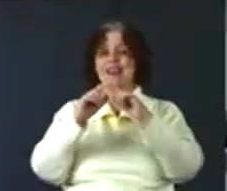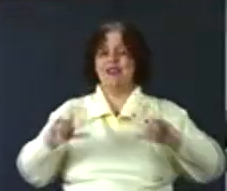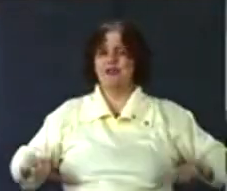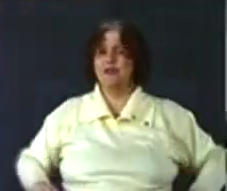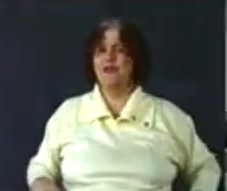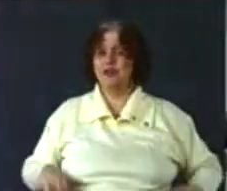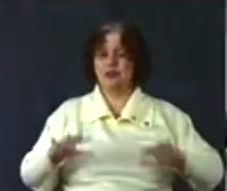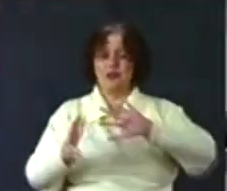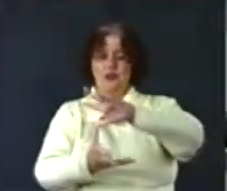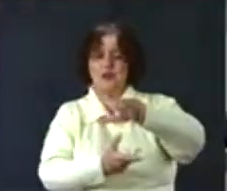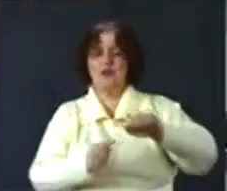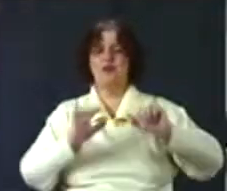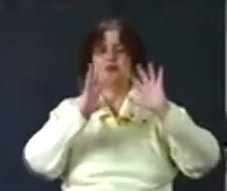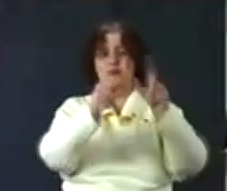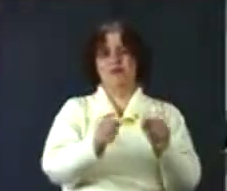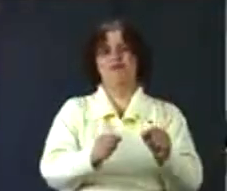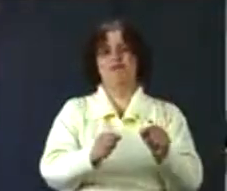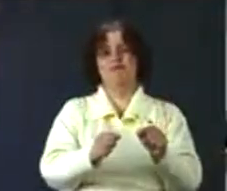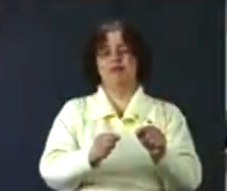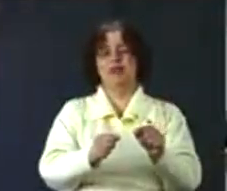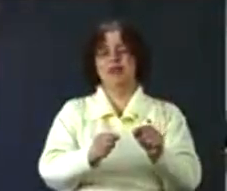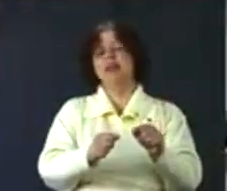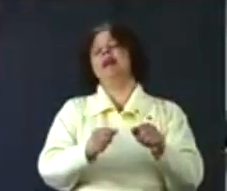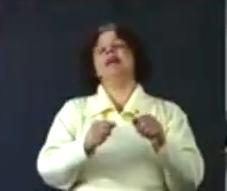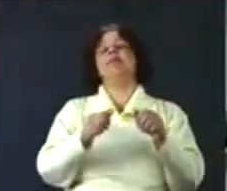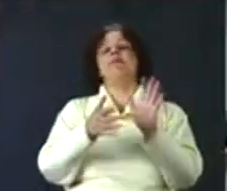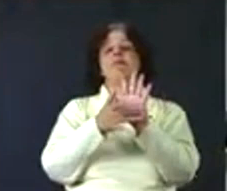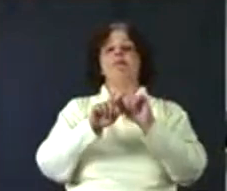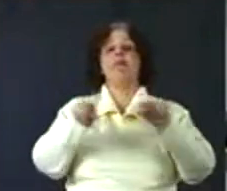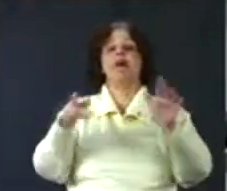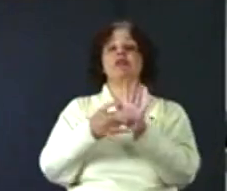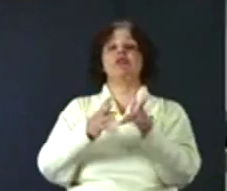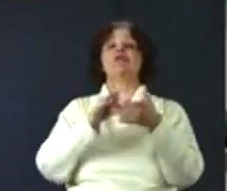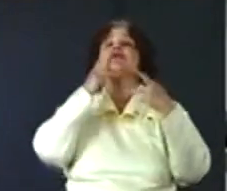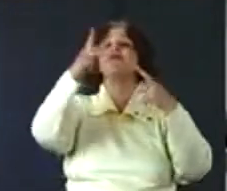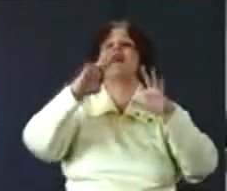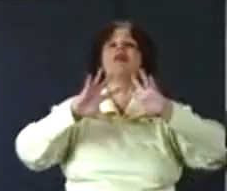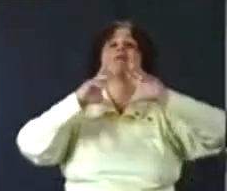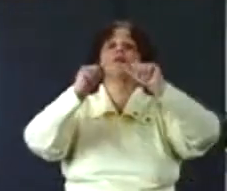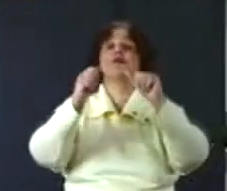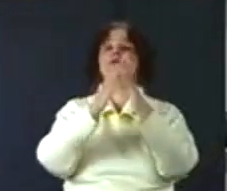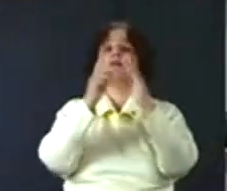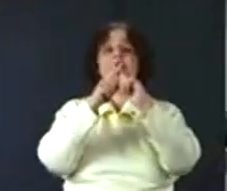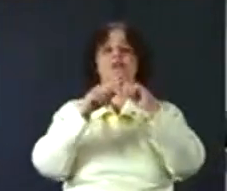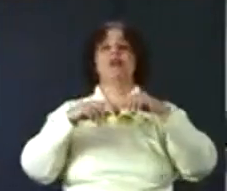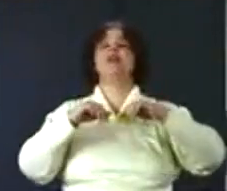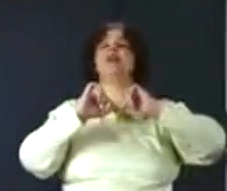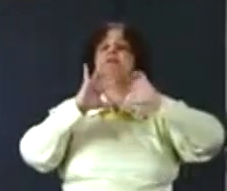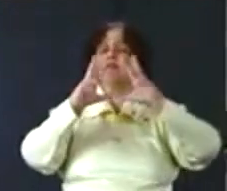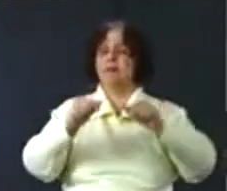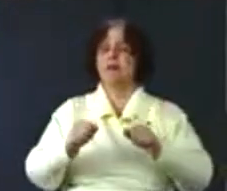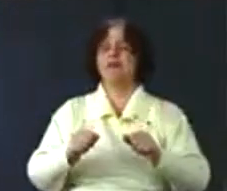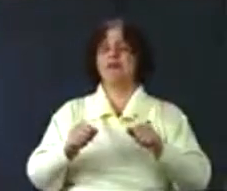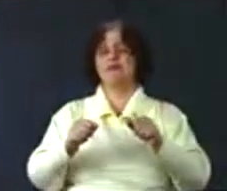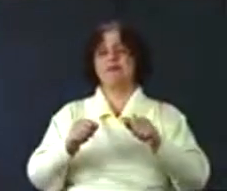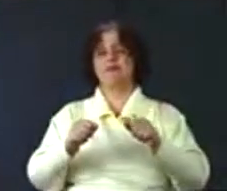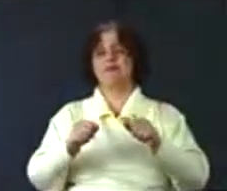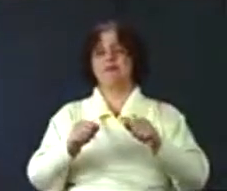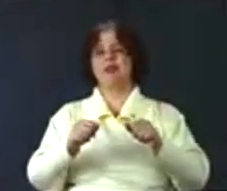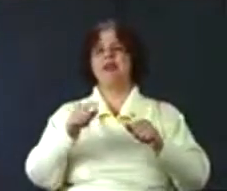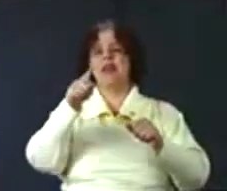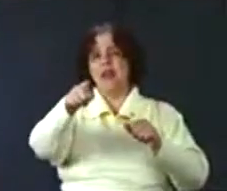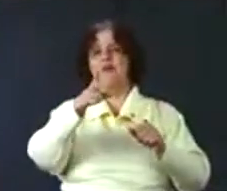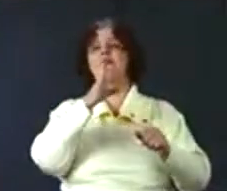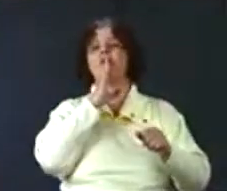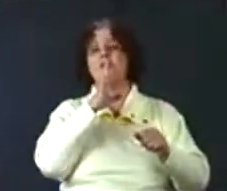dizendo para aquela igreja de Esmirna e para todas as igrejas dos seus tempos: eu conheço a tua tribulação.